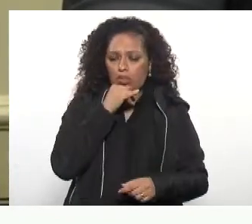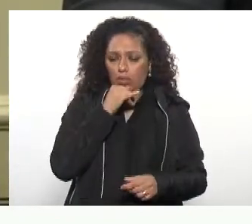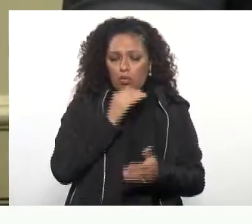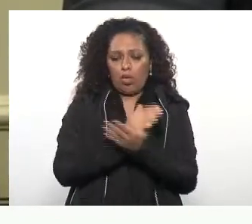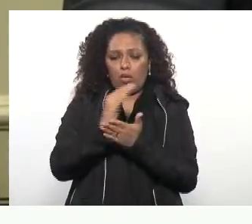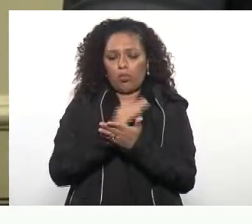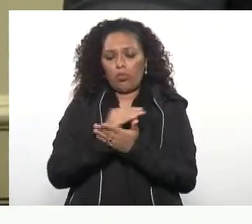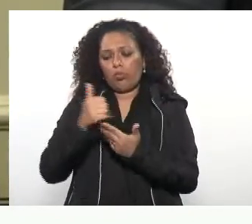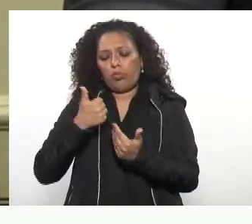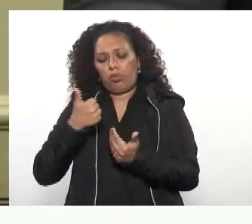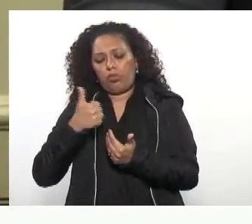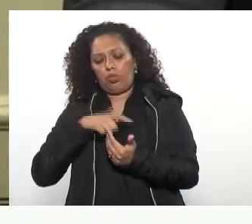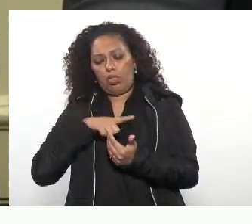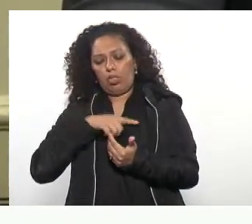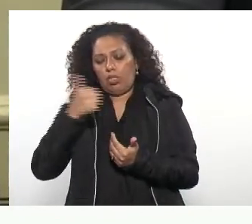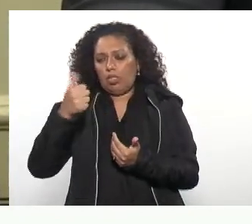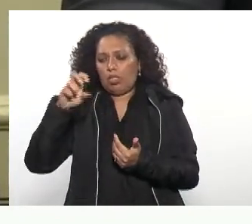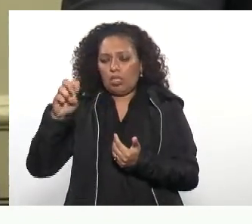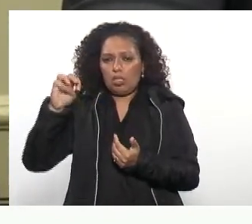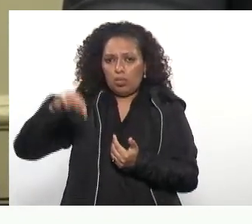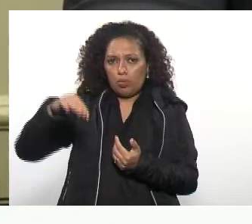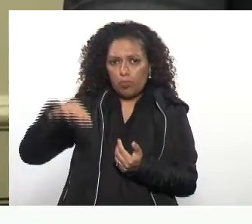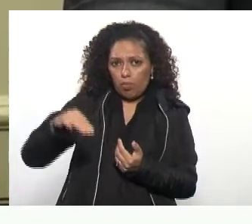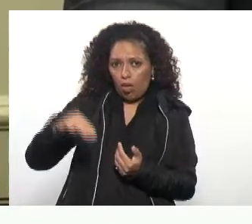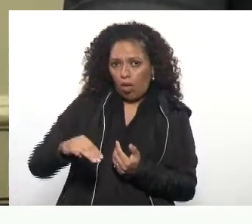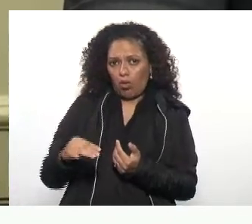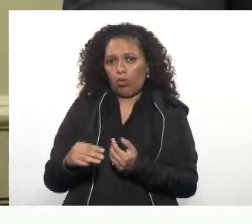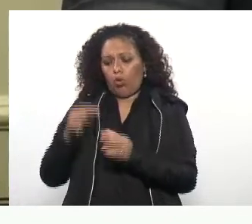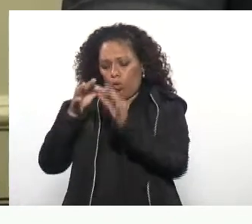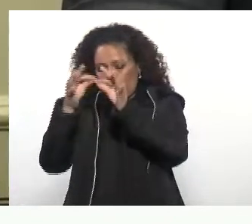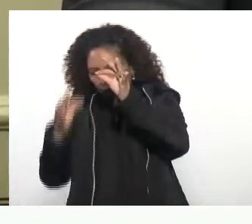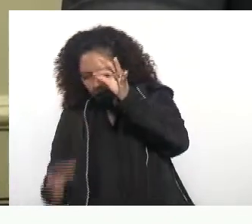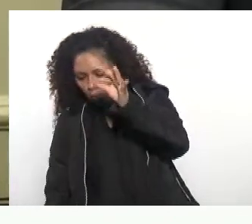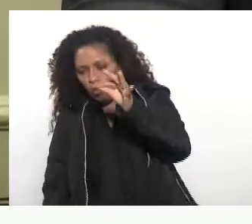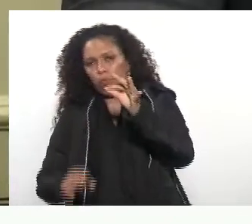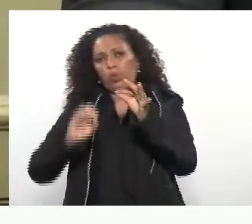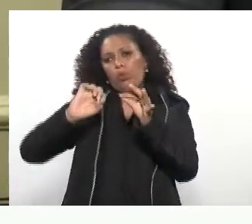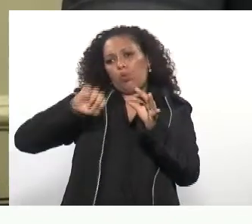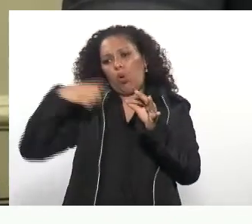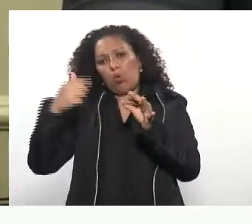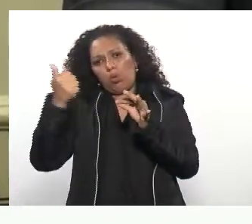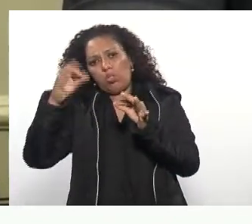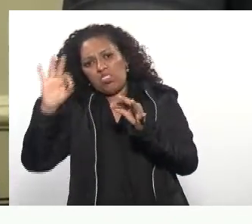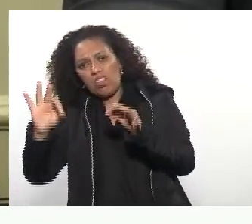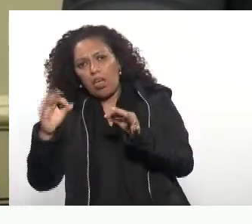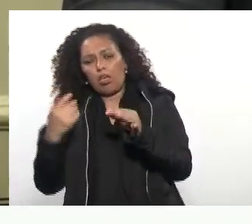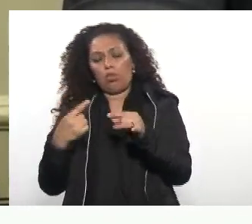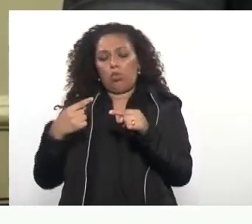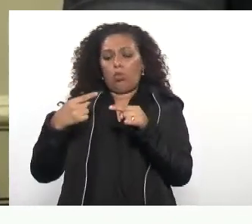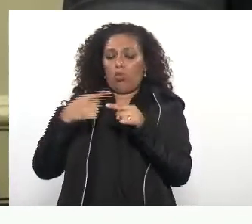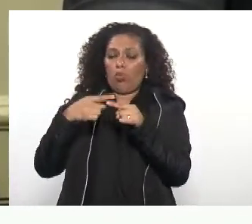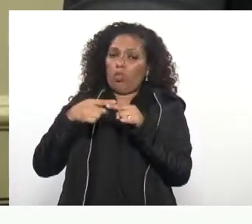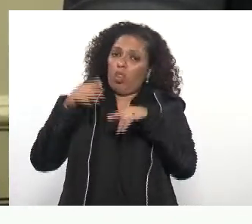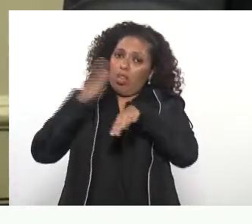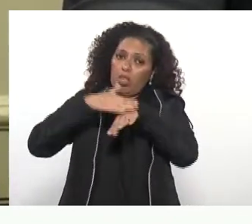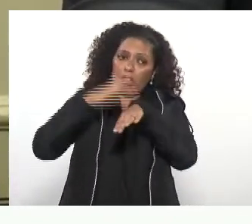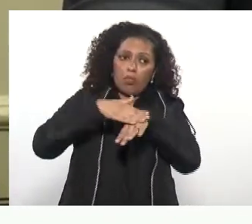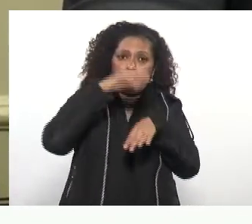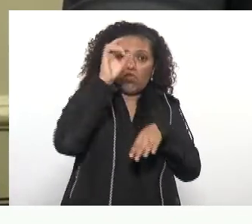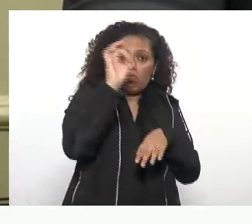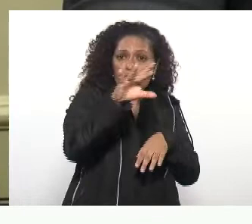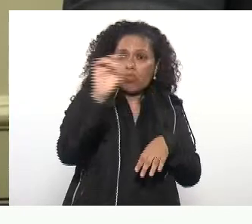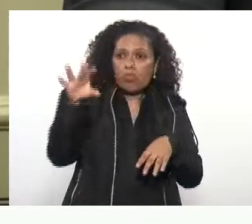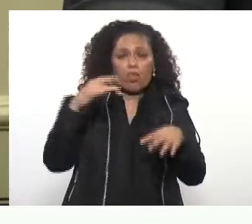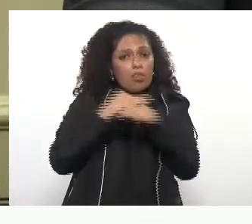15 metros cúbicos como uma tarifa básica, outros 10. Isso decorre do estudo feito pelo próprio poder público,